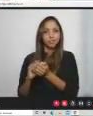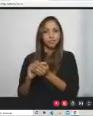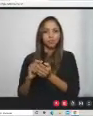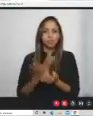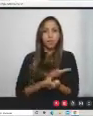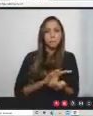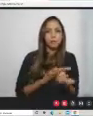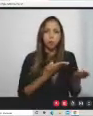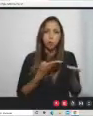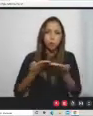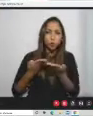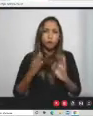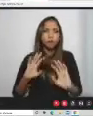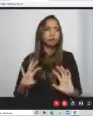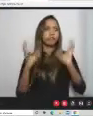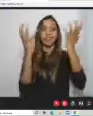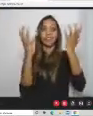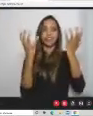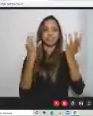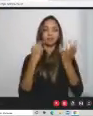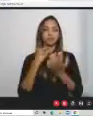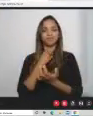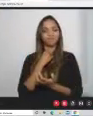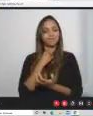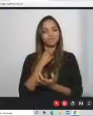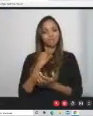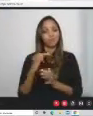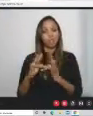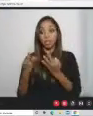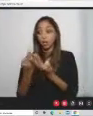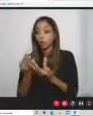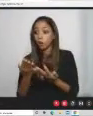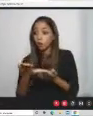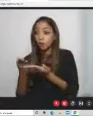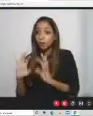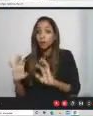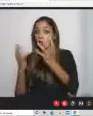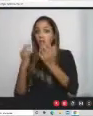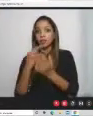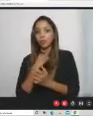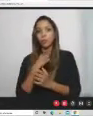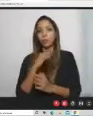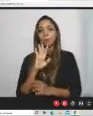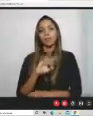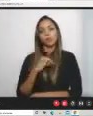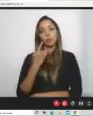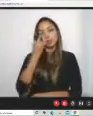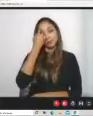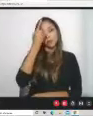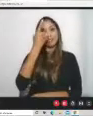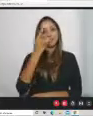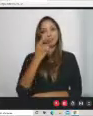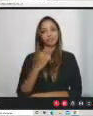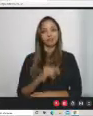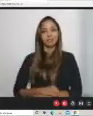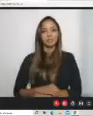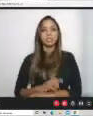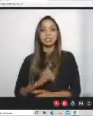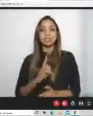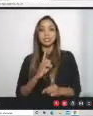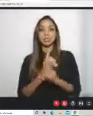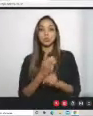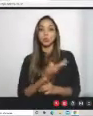nossa festa com nossa família, mas a gente teve uma ideia de encontrar esses amigos de